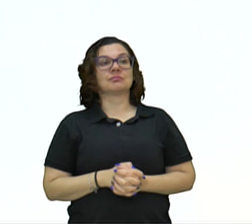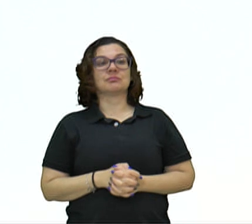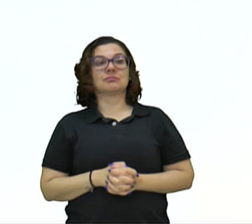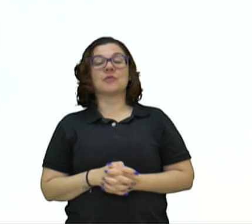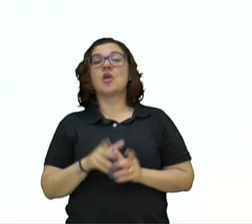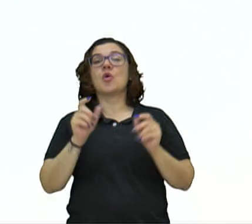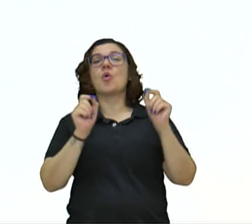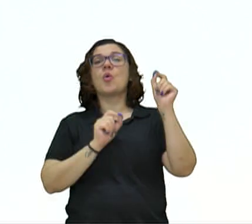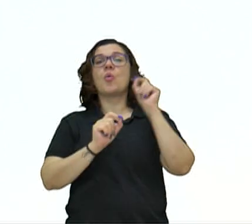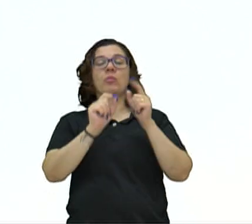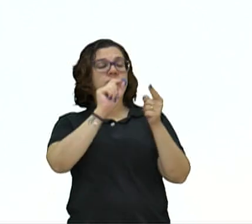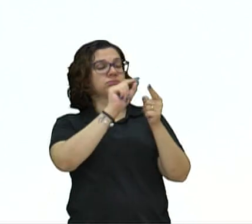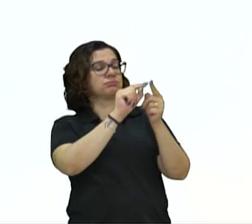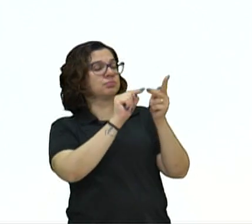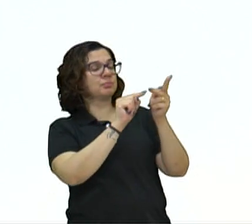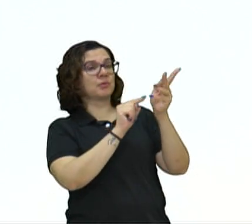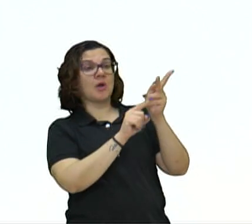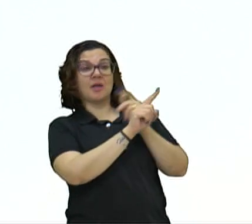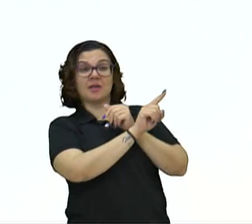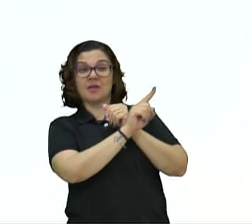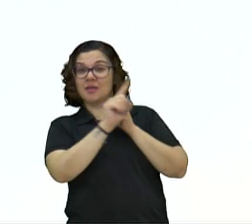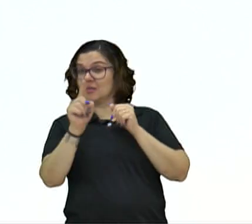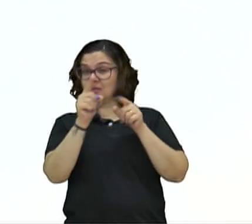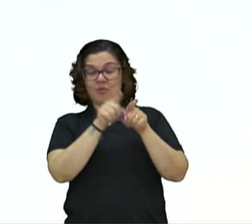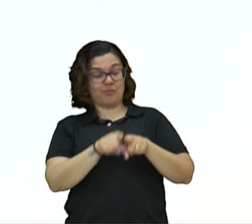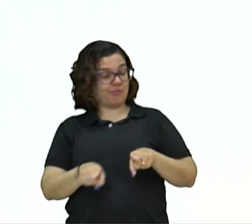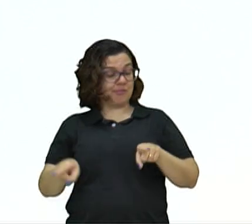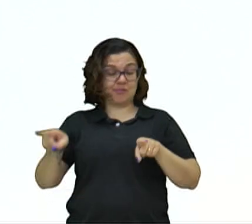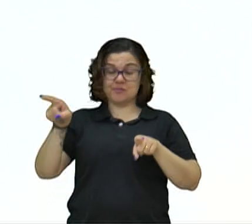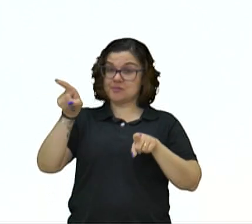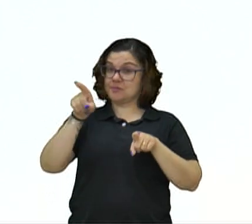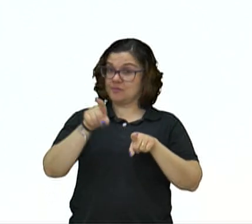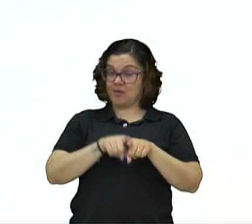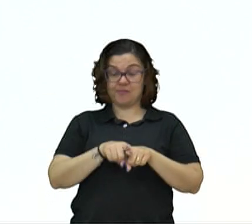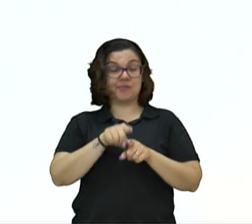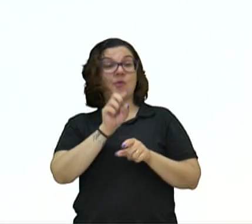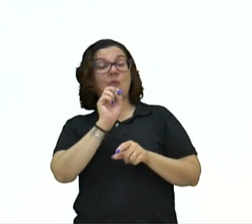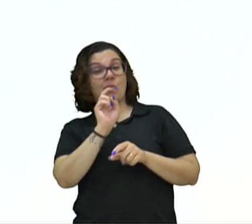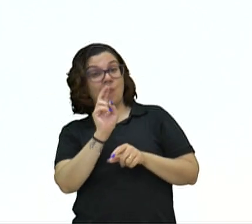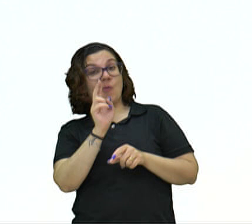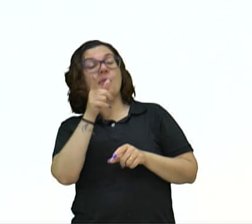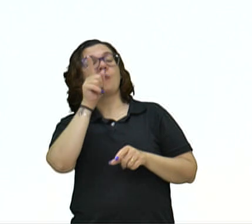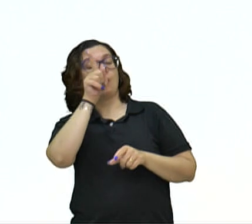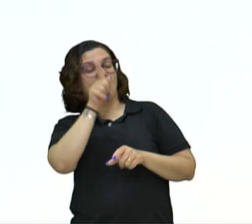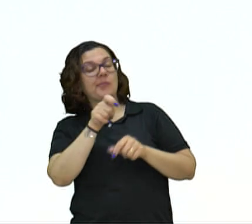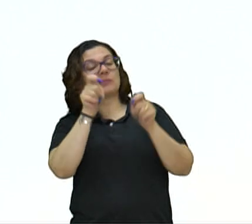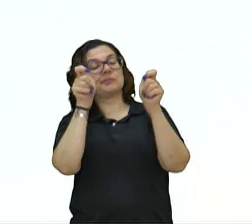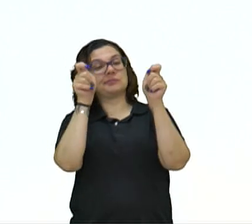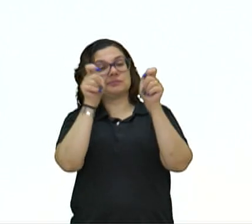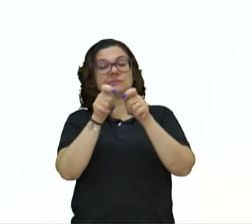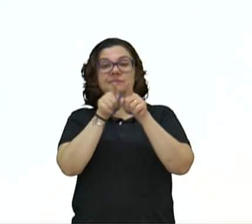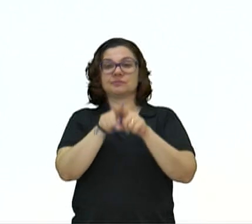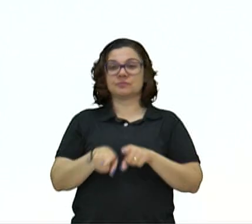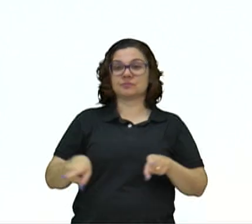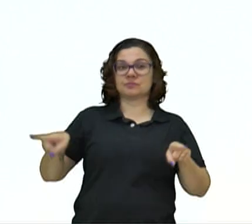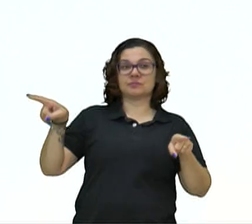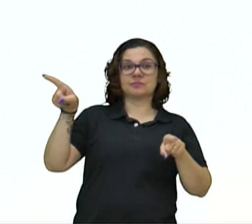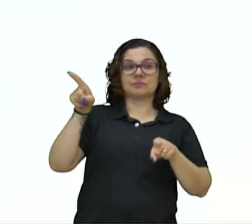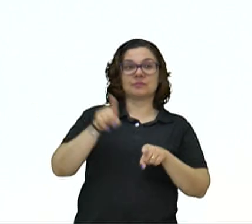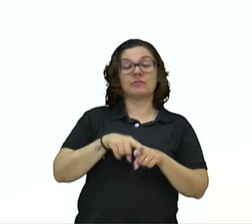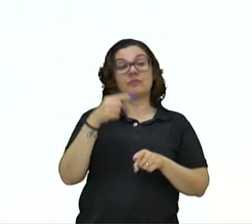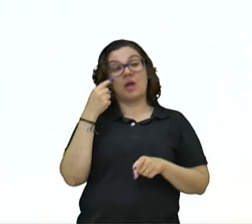a categoria que elas pertencem se elas são recursos naturais renováveis ou não renováveis